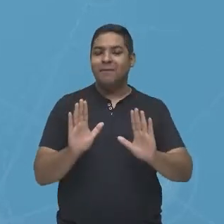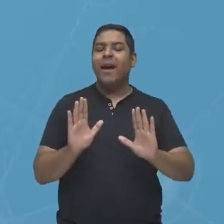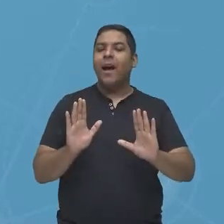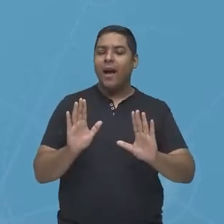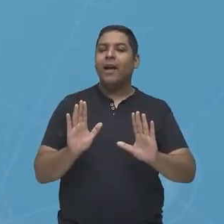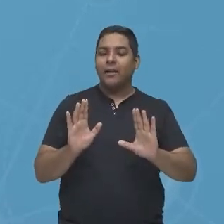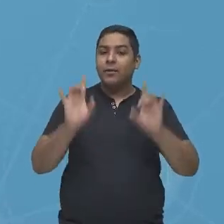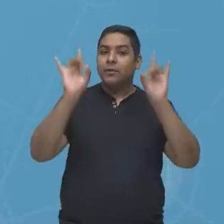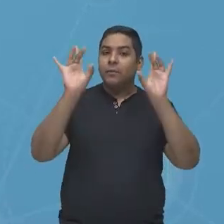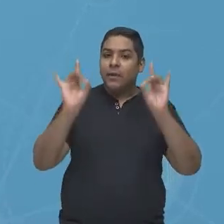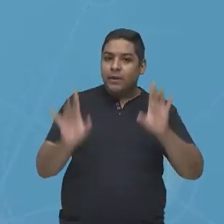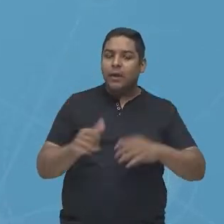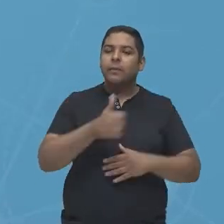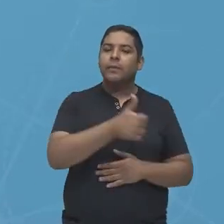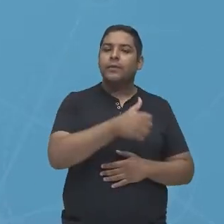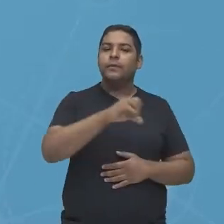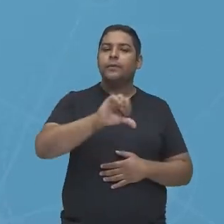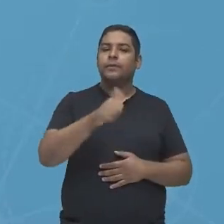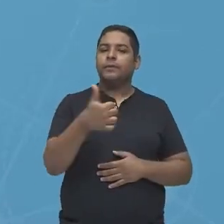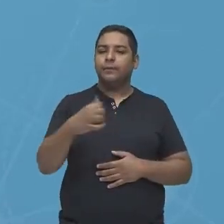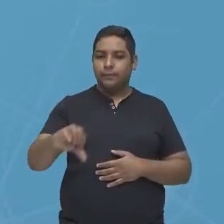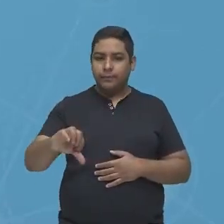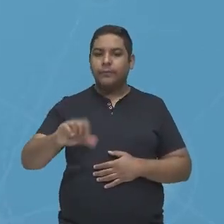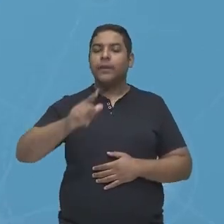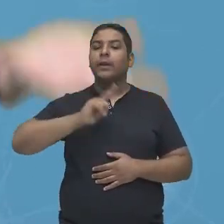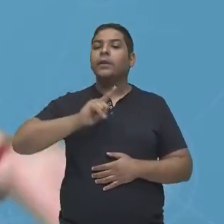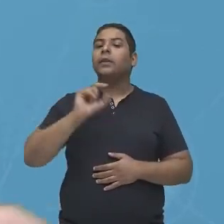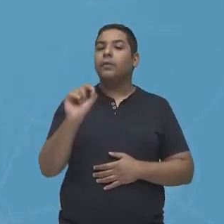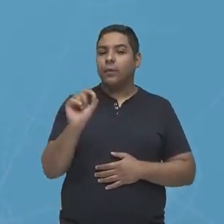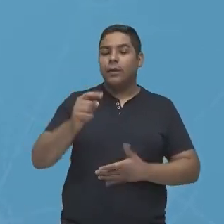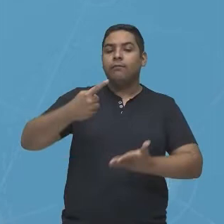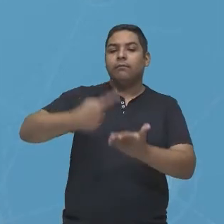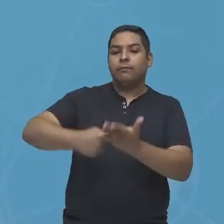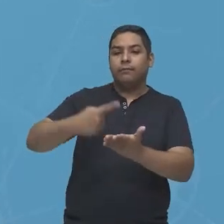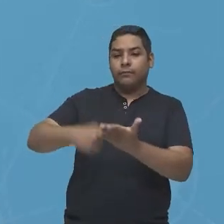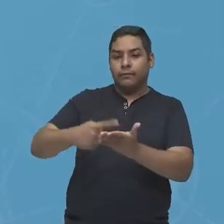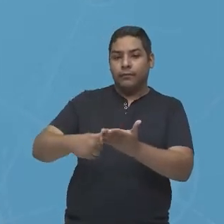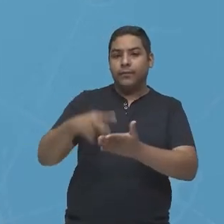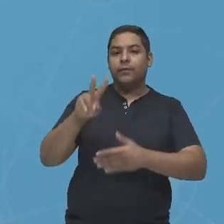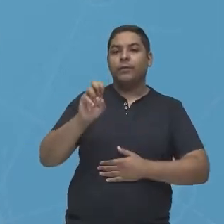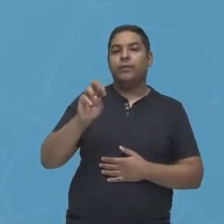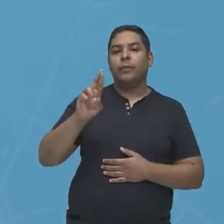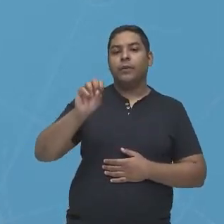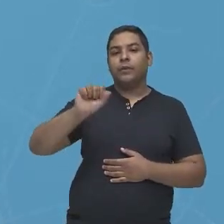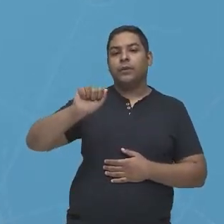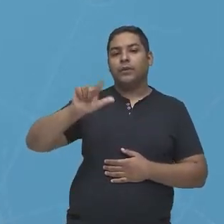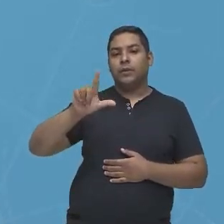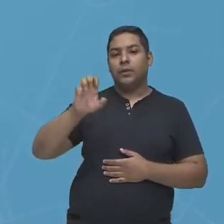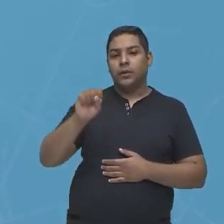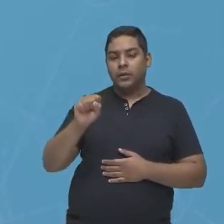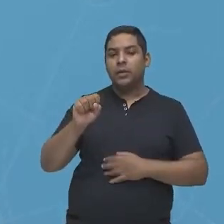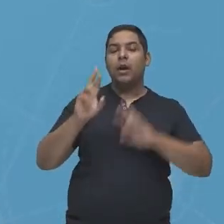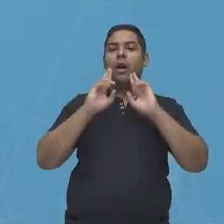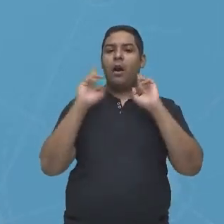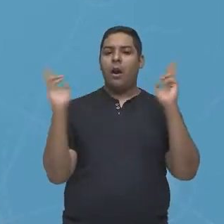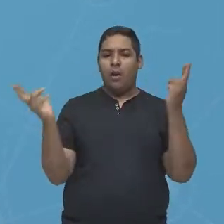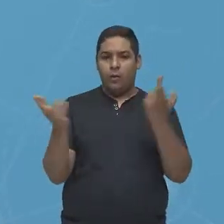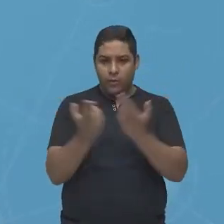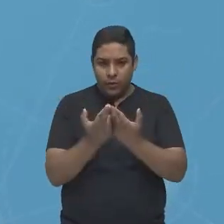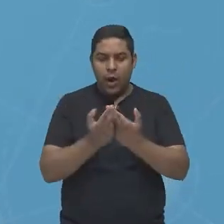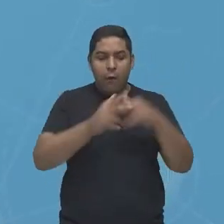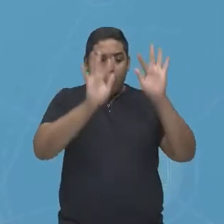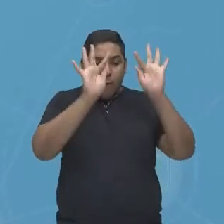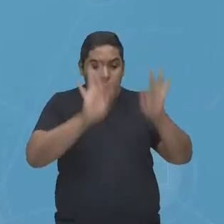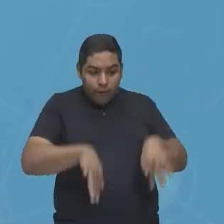lembram que no ano de 1919 houve ali o Tratado de Versalhes, aquela grande reunião que vai definir os fins da Primeira